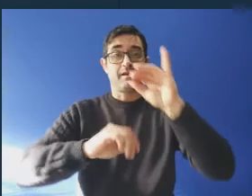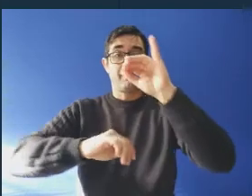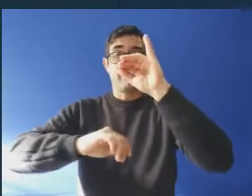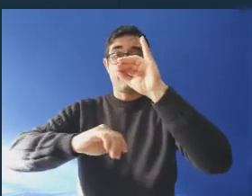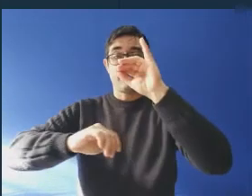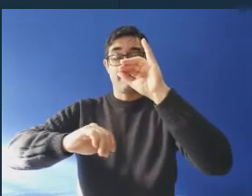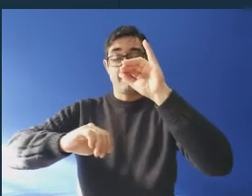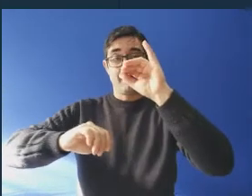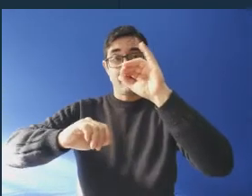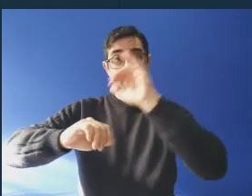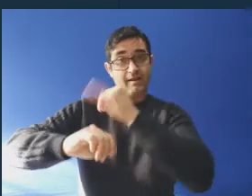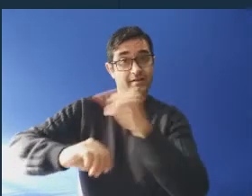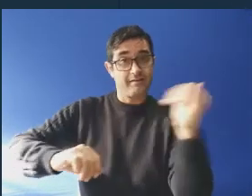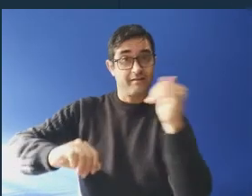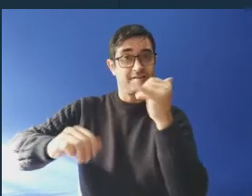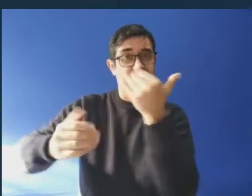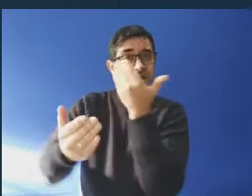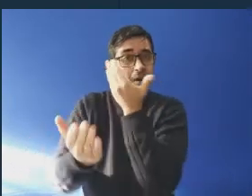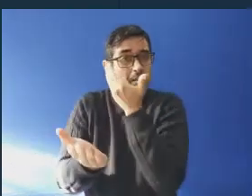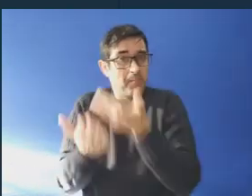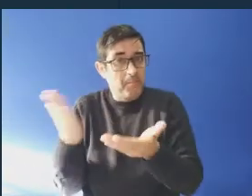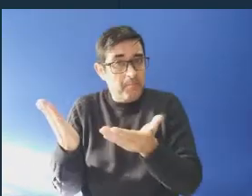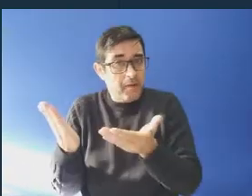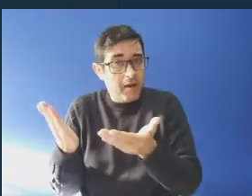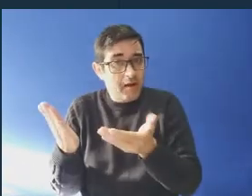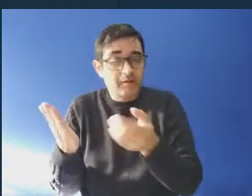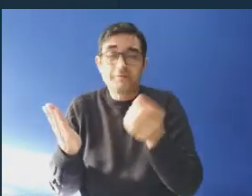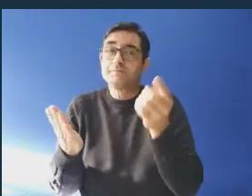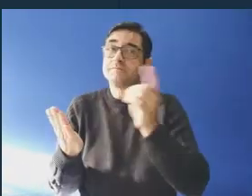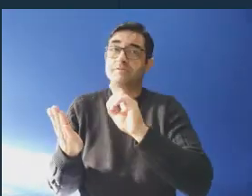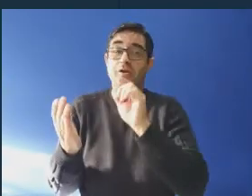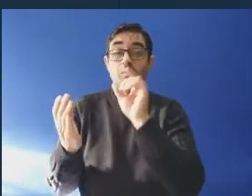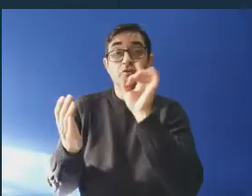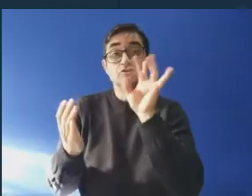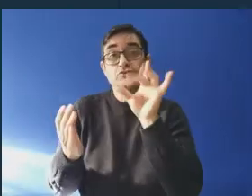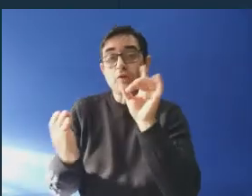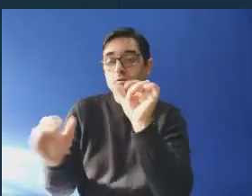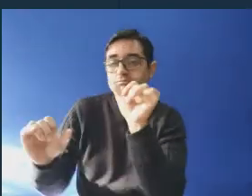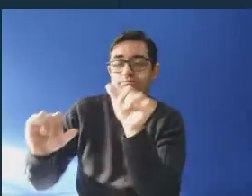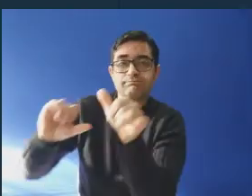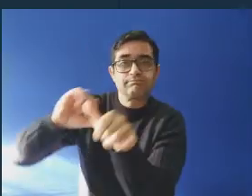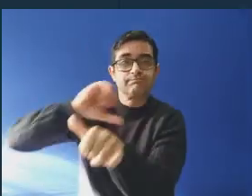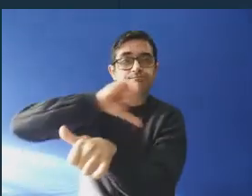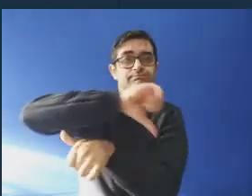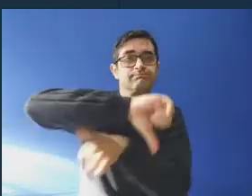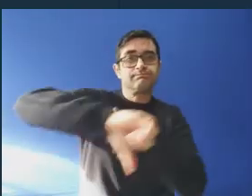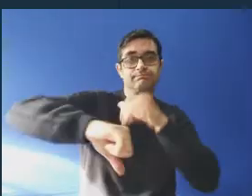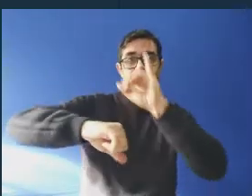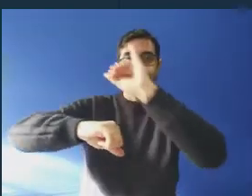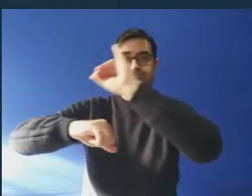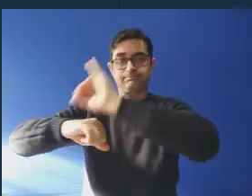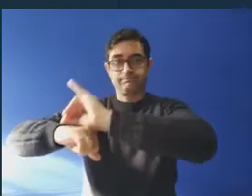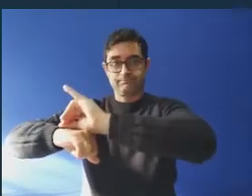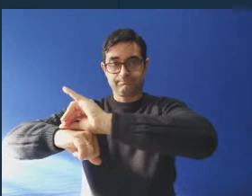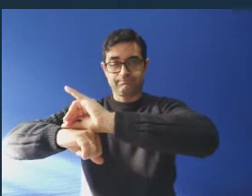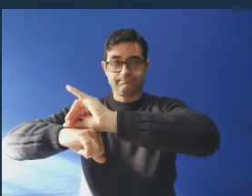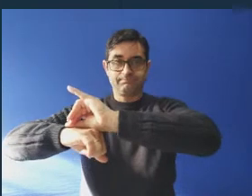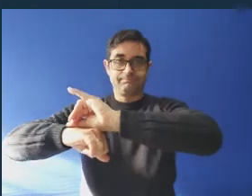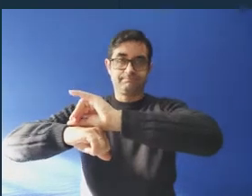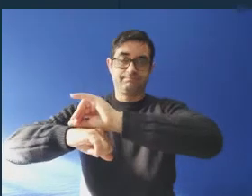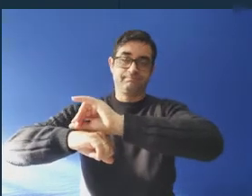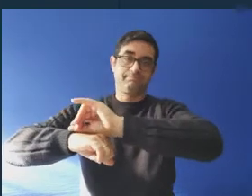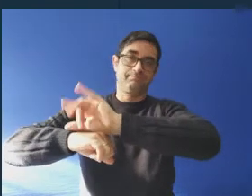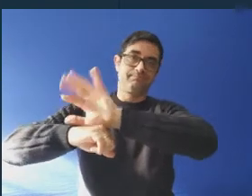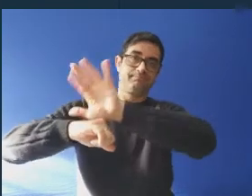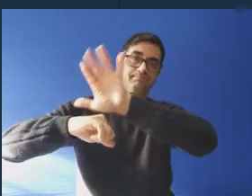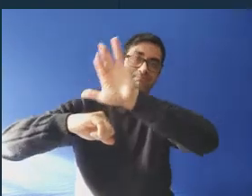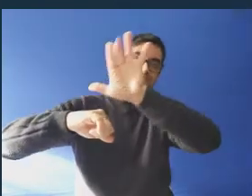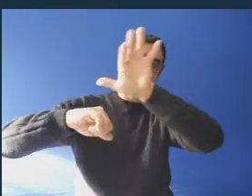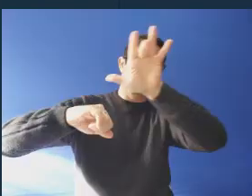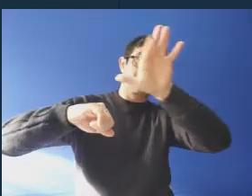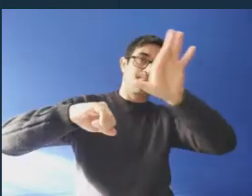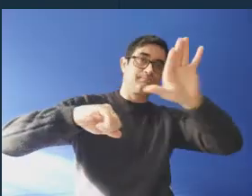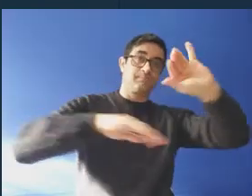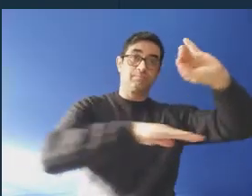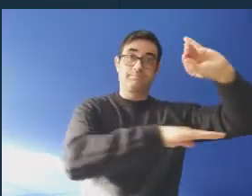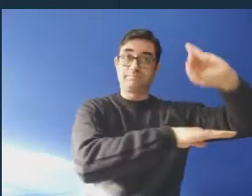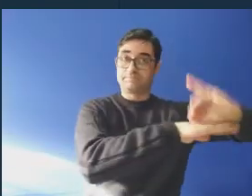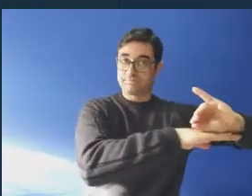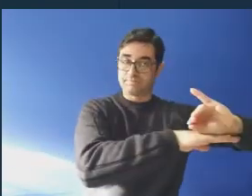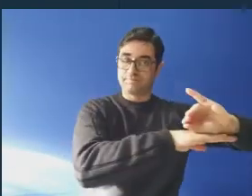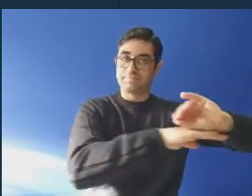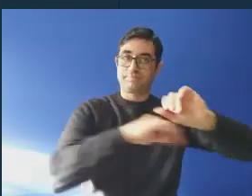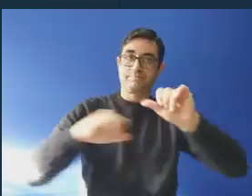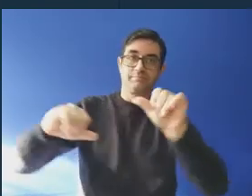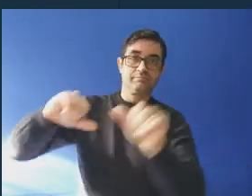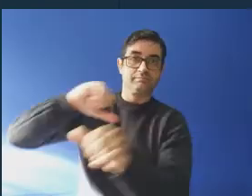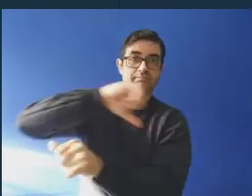tipo em outro tipo e ela é transferida de um corpo para outro corpo. Então existe, na verdade, apenas dois tipos de